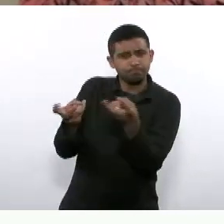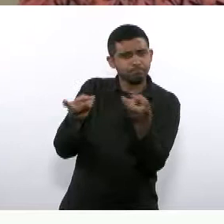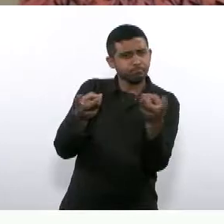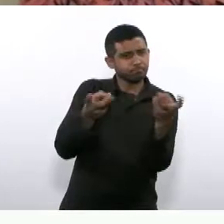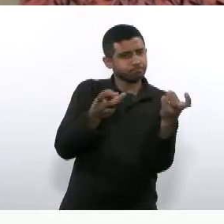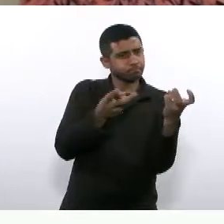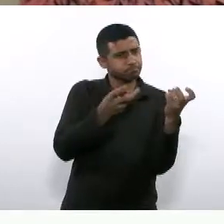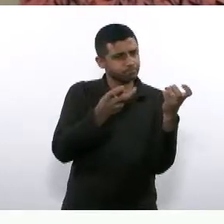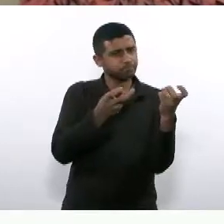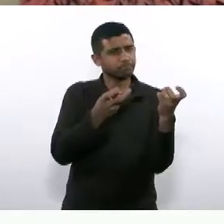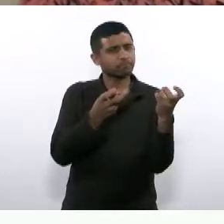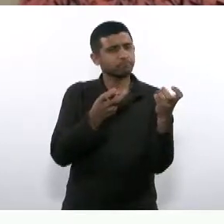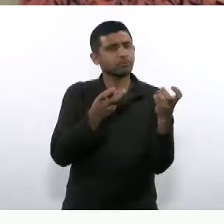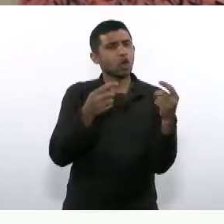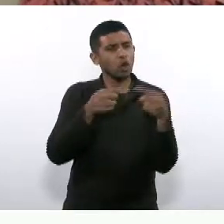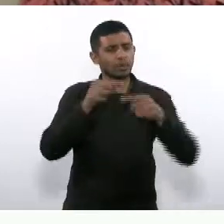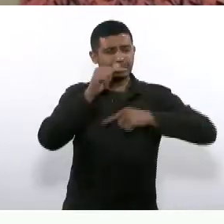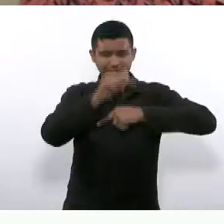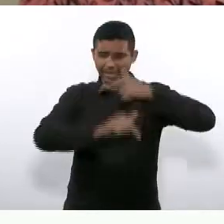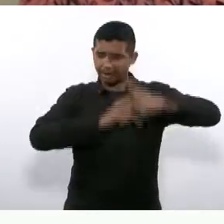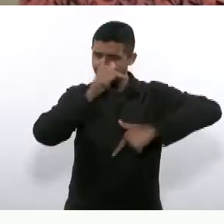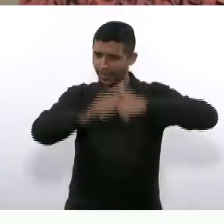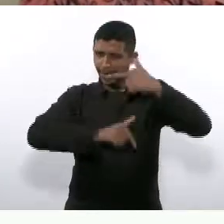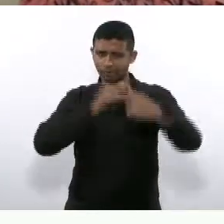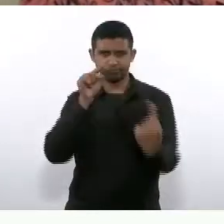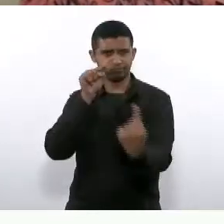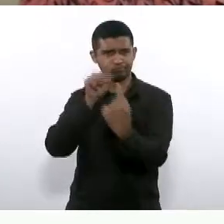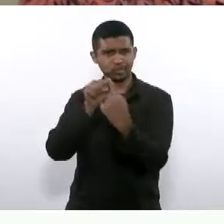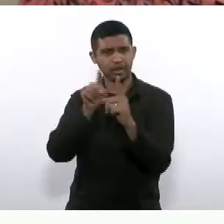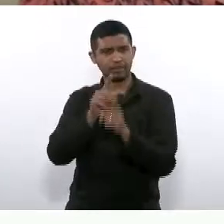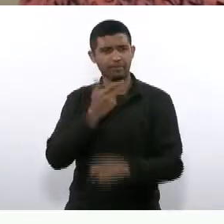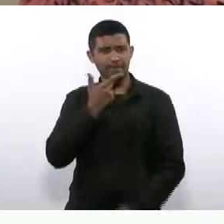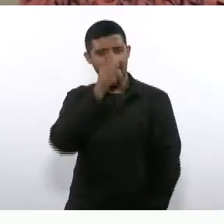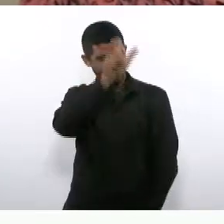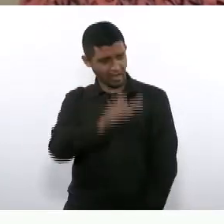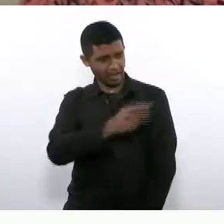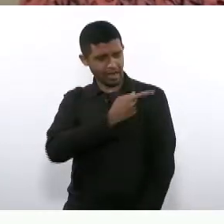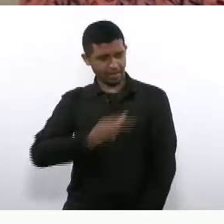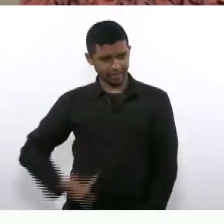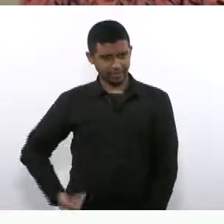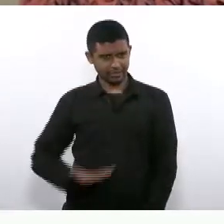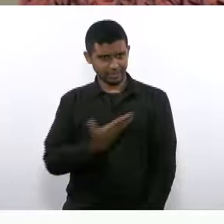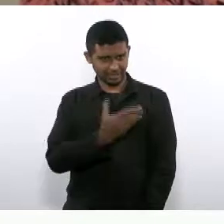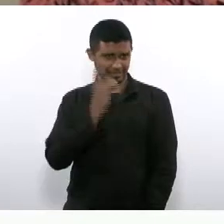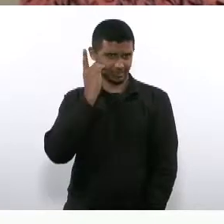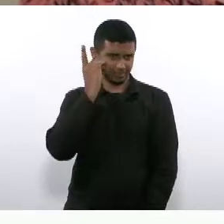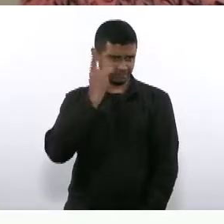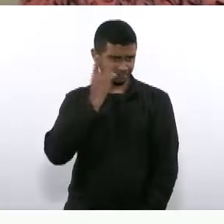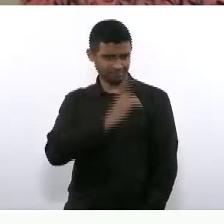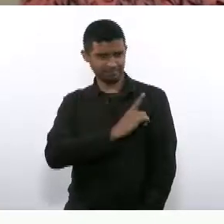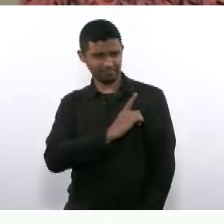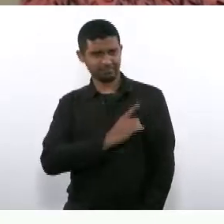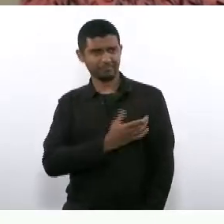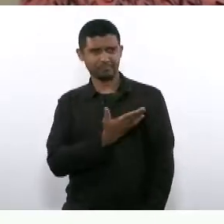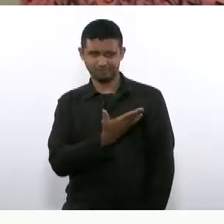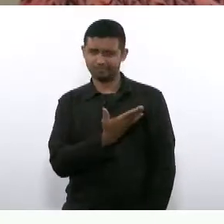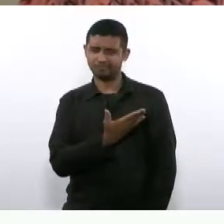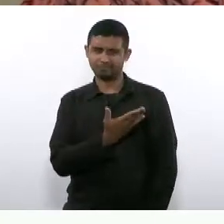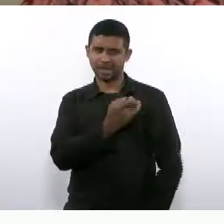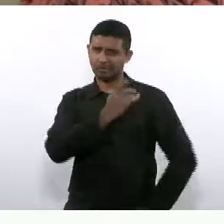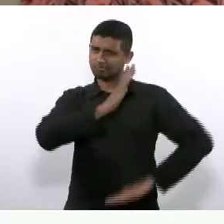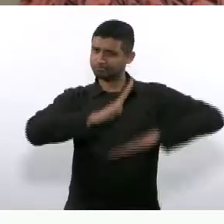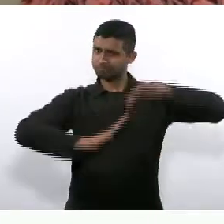na condução, e aí falar, sim, da nossa presidente desta CPI, o quanto que foi